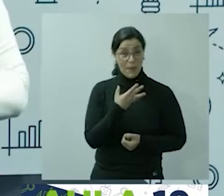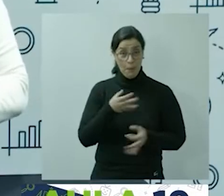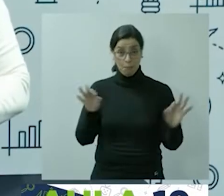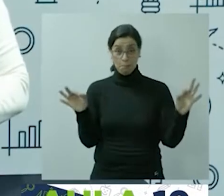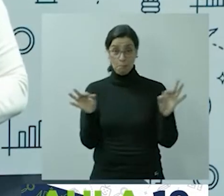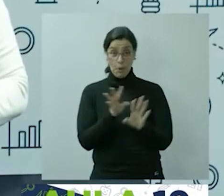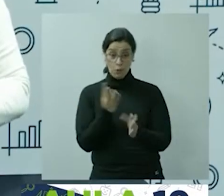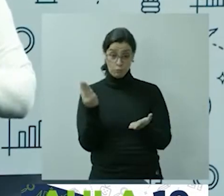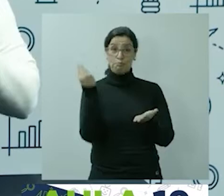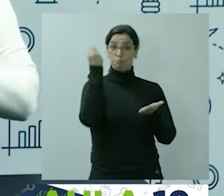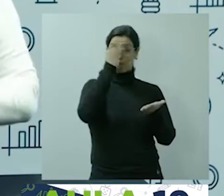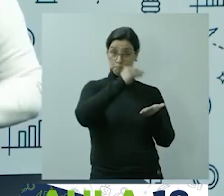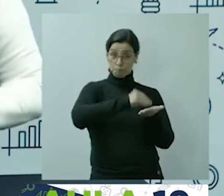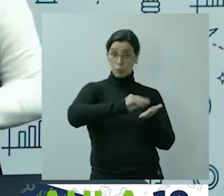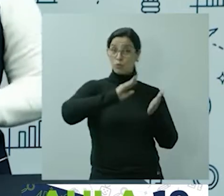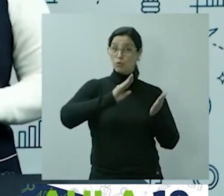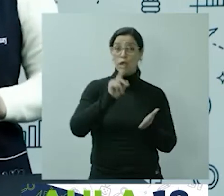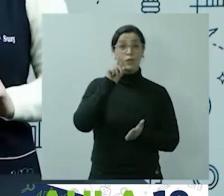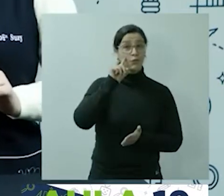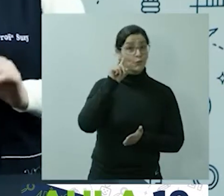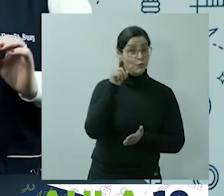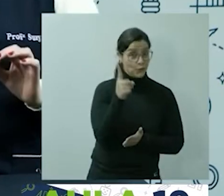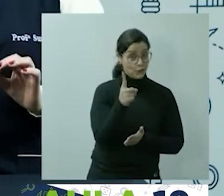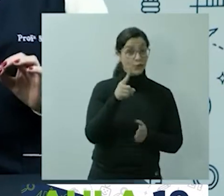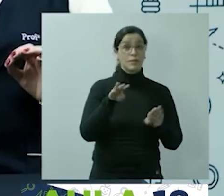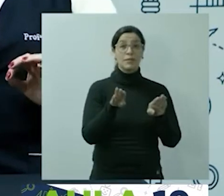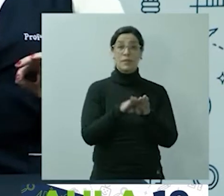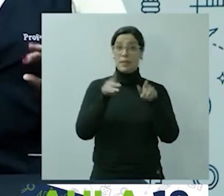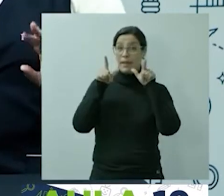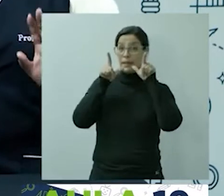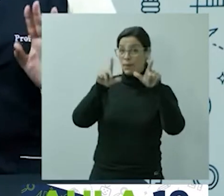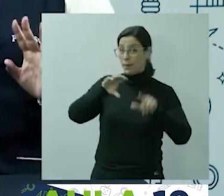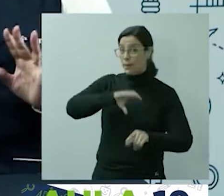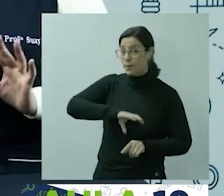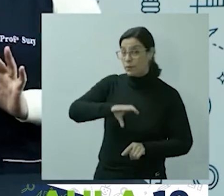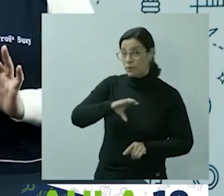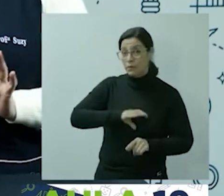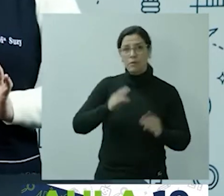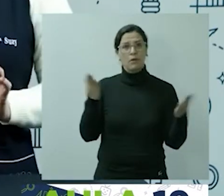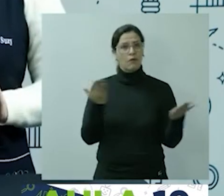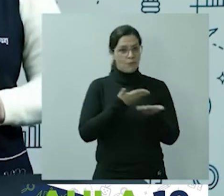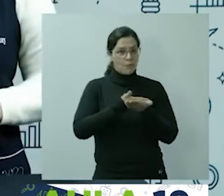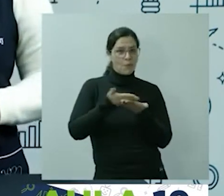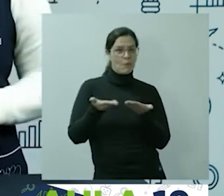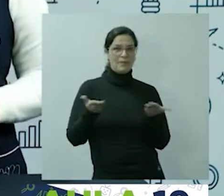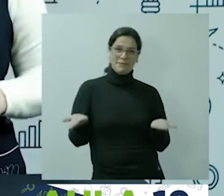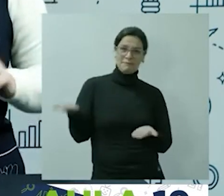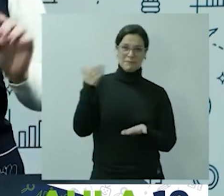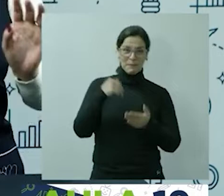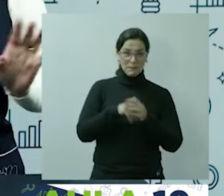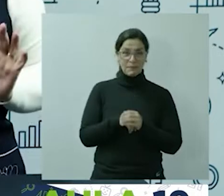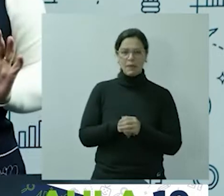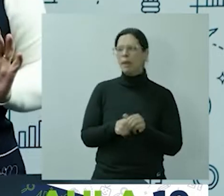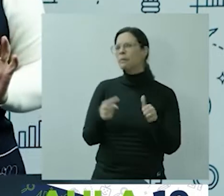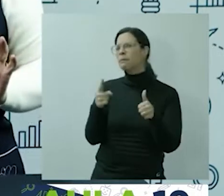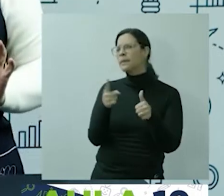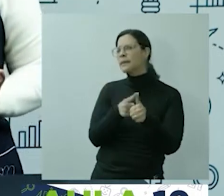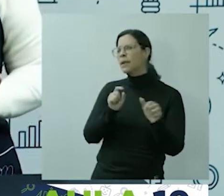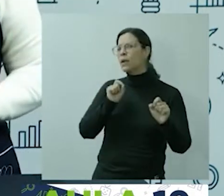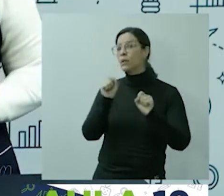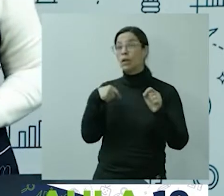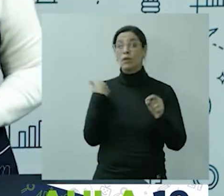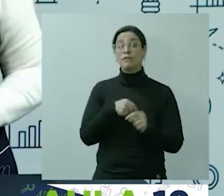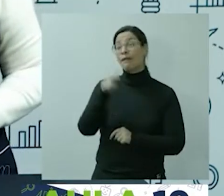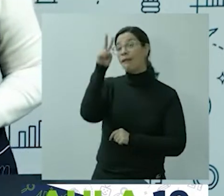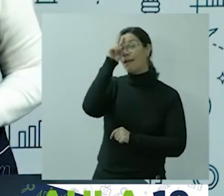bem, fizeram registro da data, língua portuguesa. Vamos começar. E o nosso primeiro passo, então,